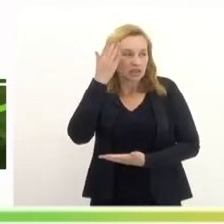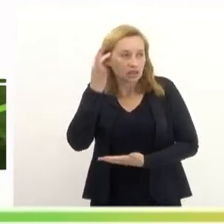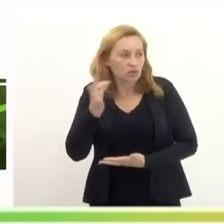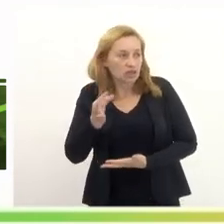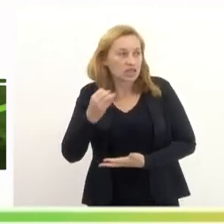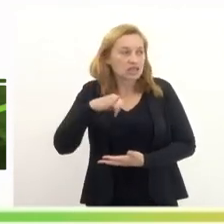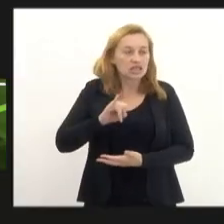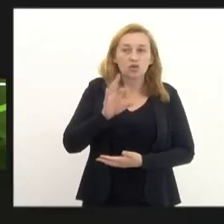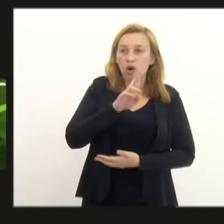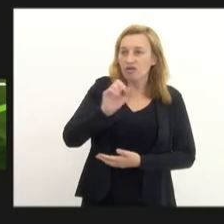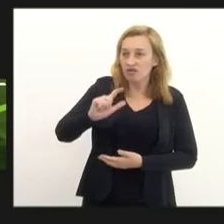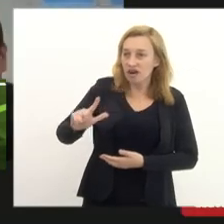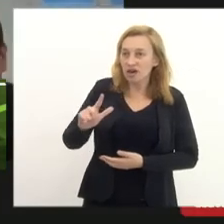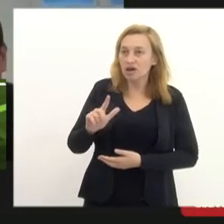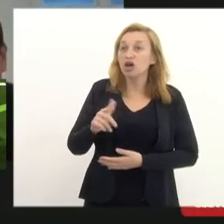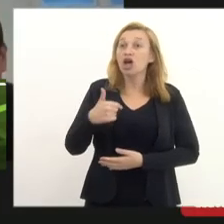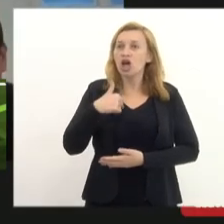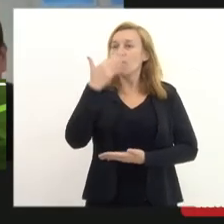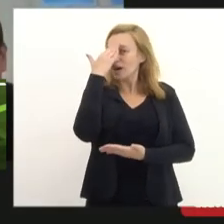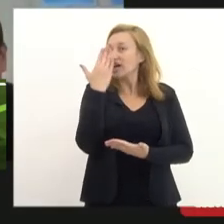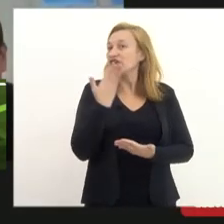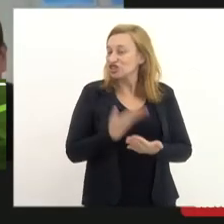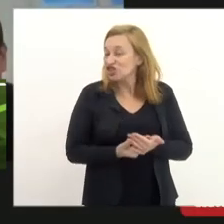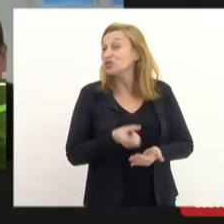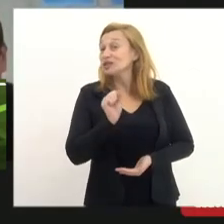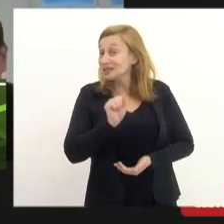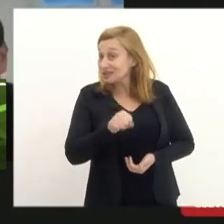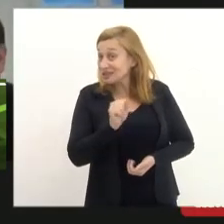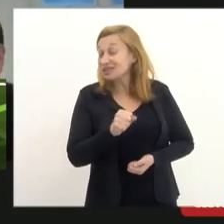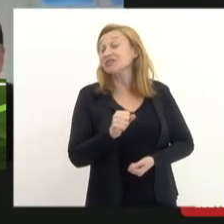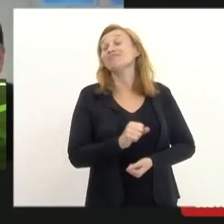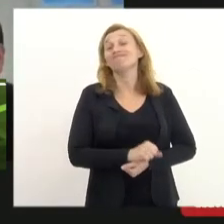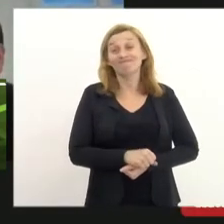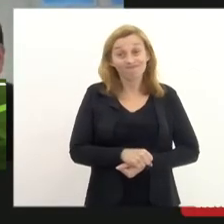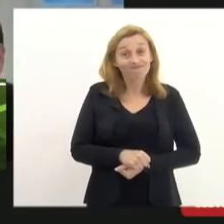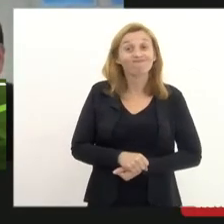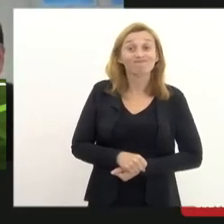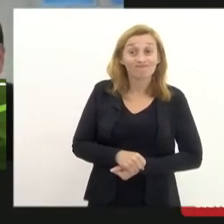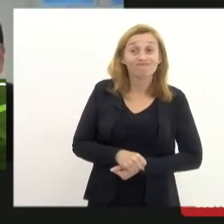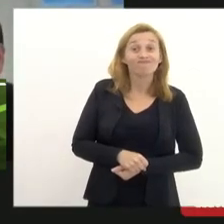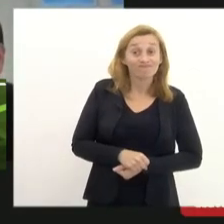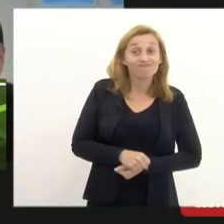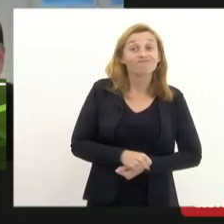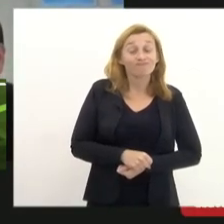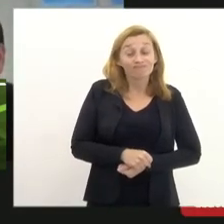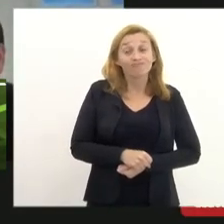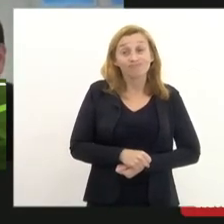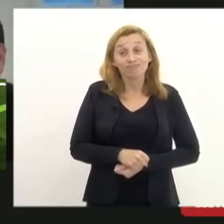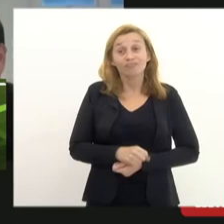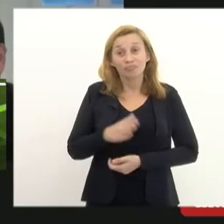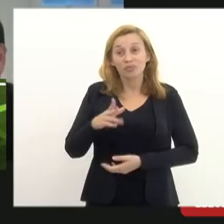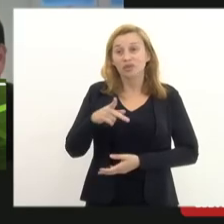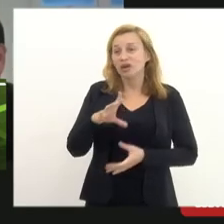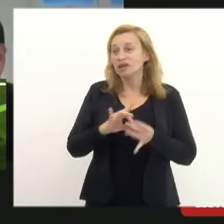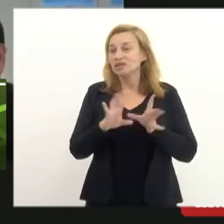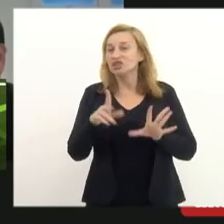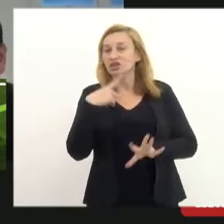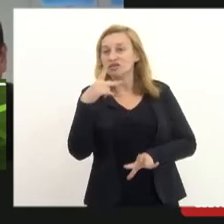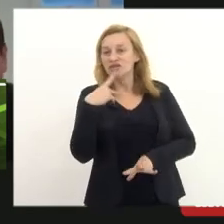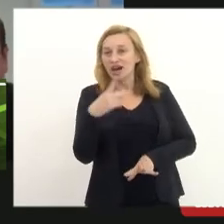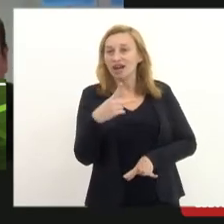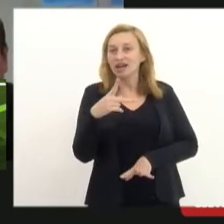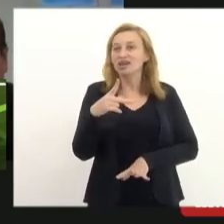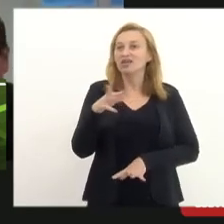Tom... Não, eu acredito até que em termos seja... Né, eu até passo a palavra